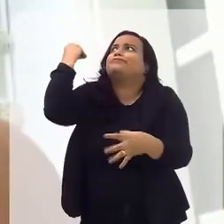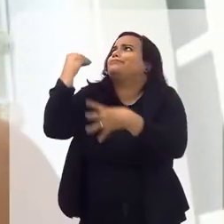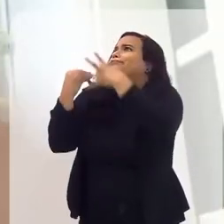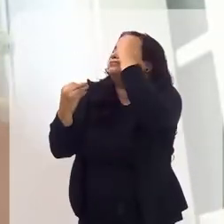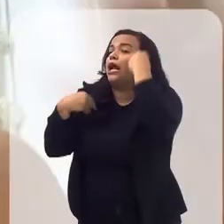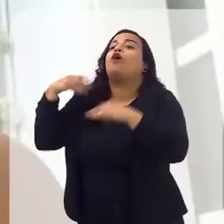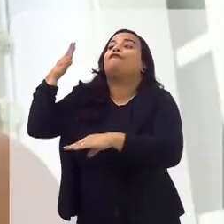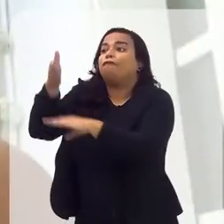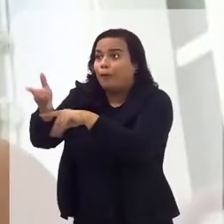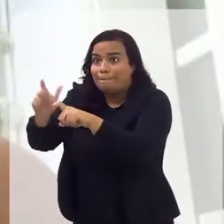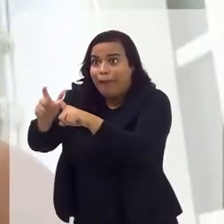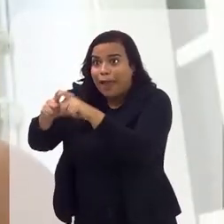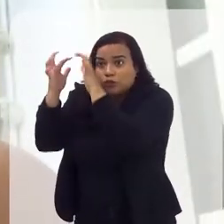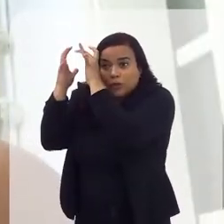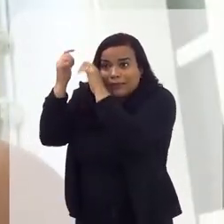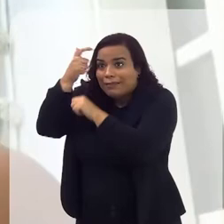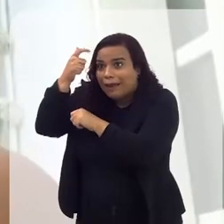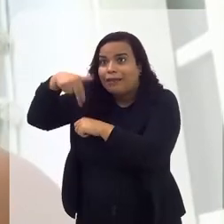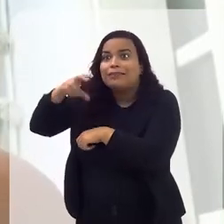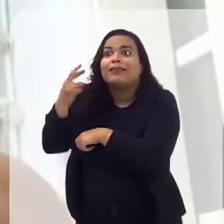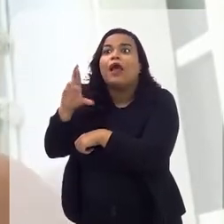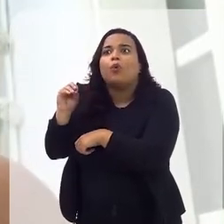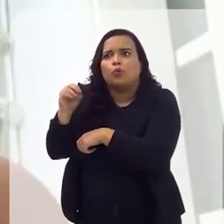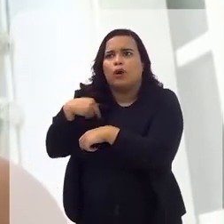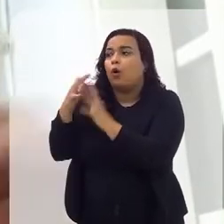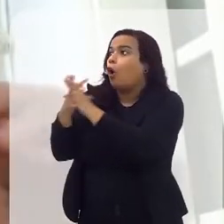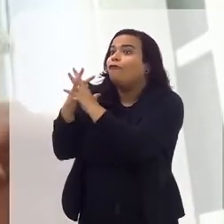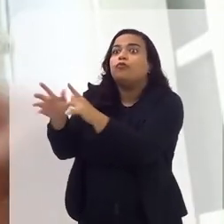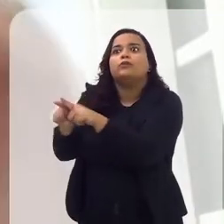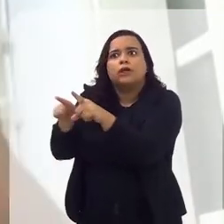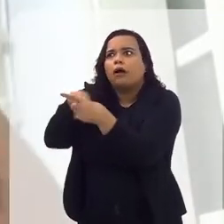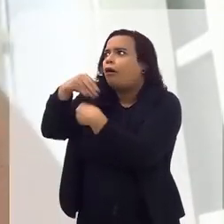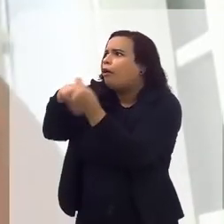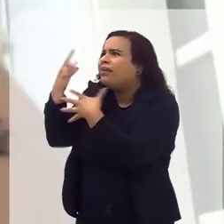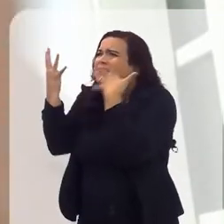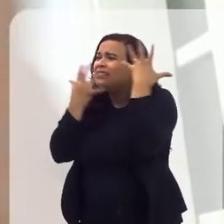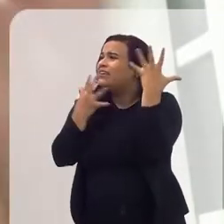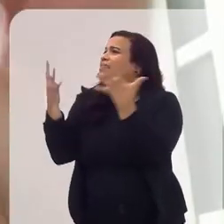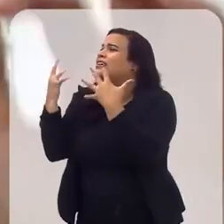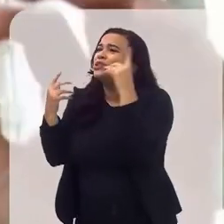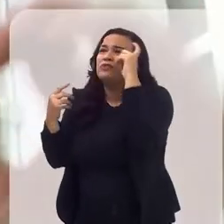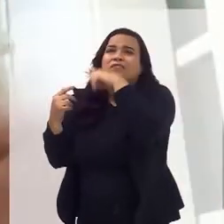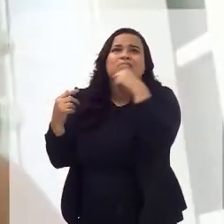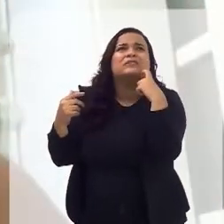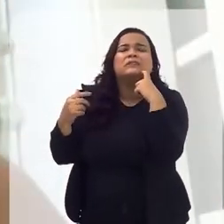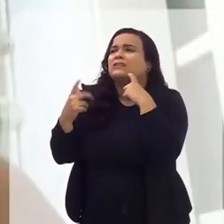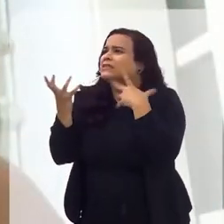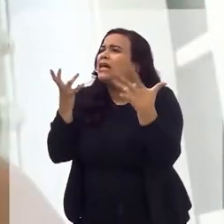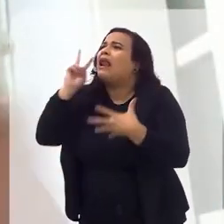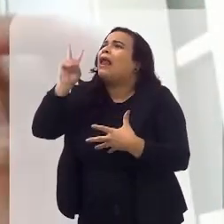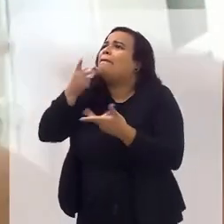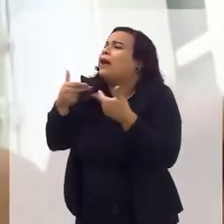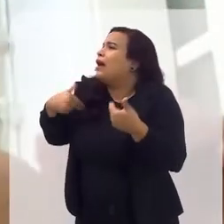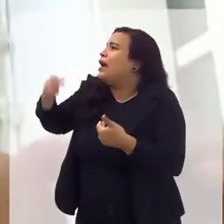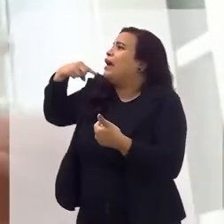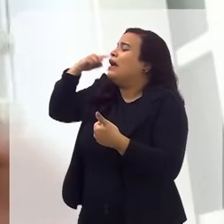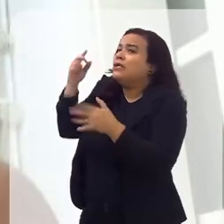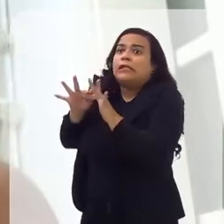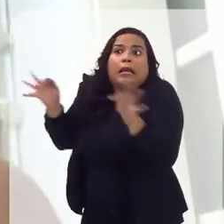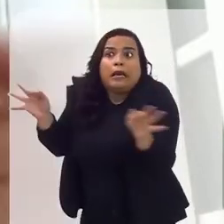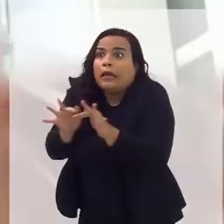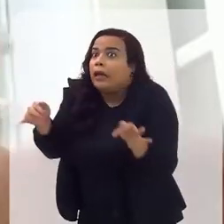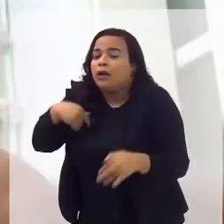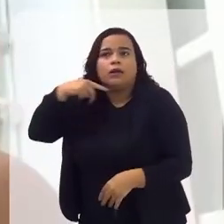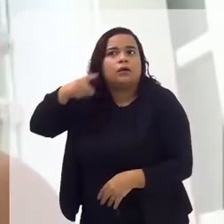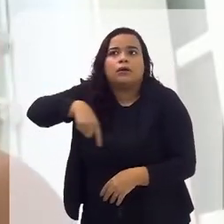Memória. quando eu ia no neurologista, memória, uma certa confusão, às vezes mental mesmo, uma dificuldade surda de lembrar